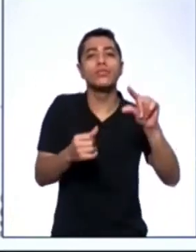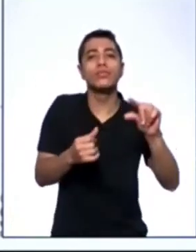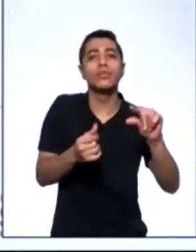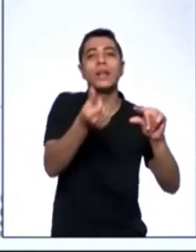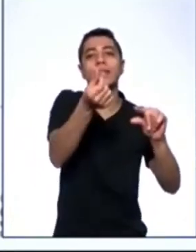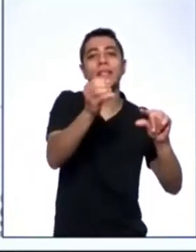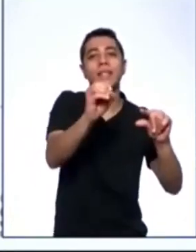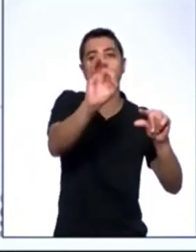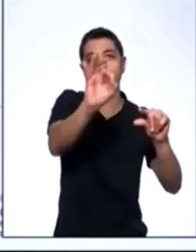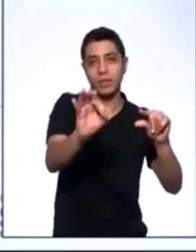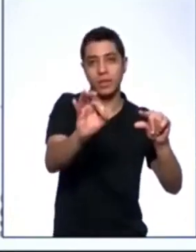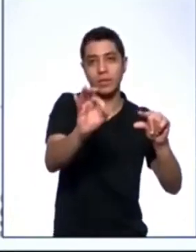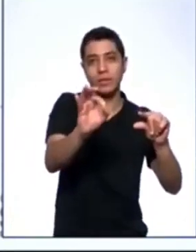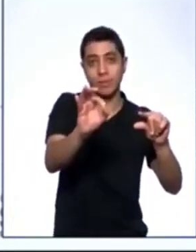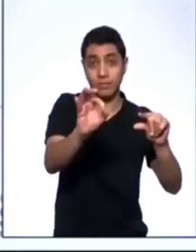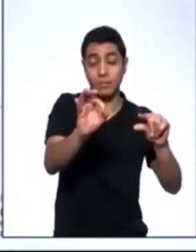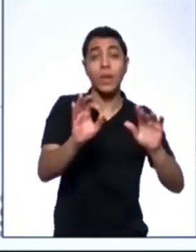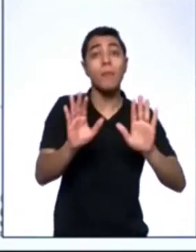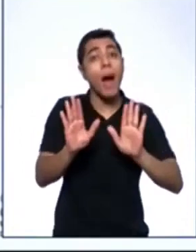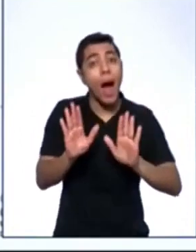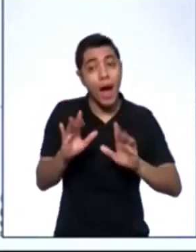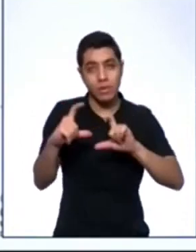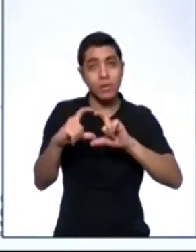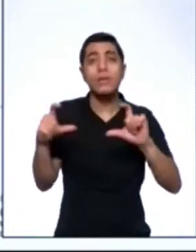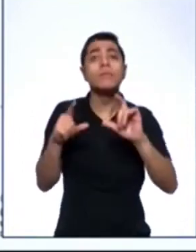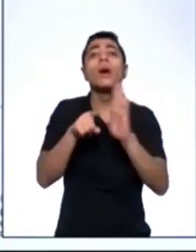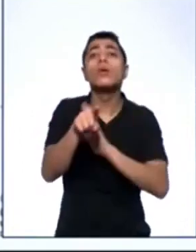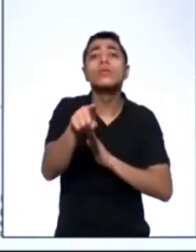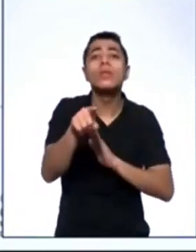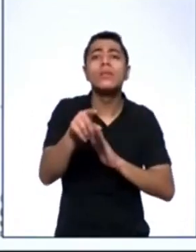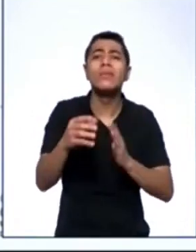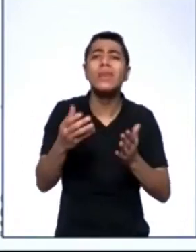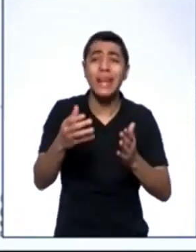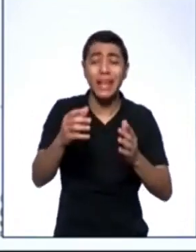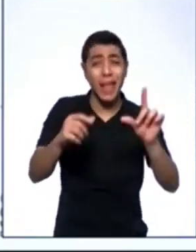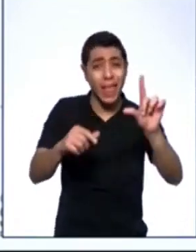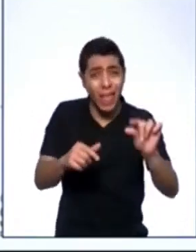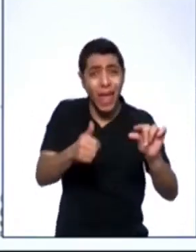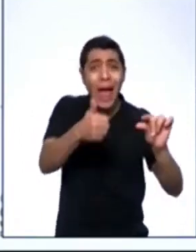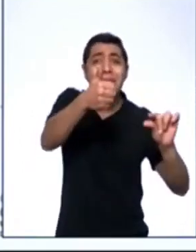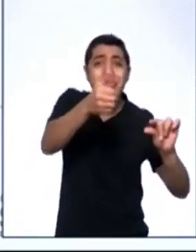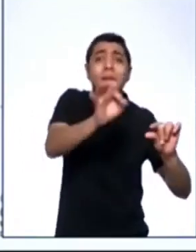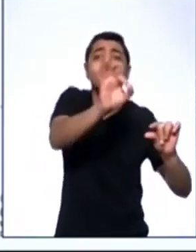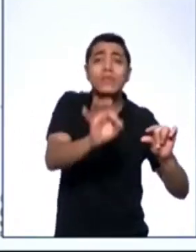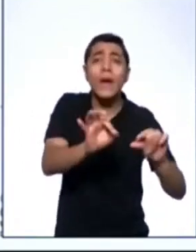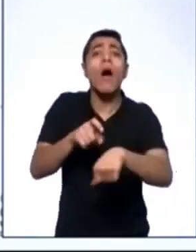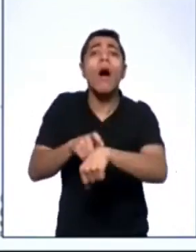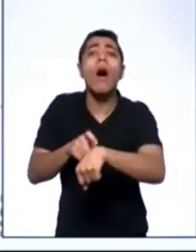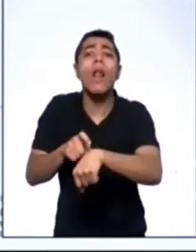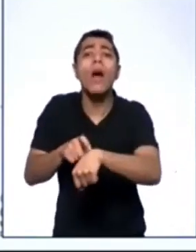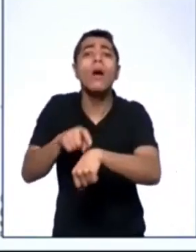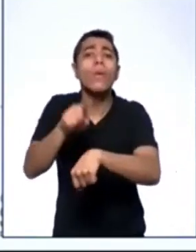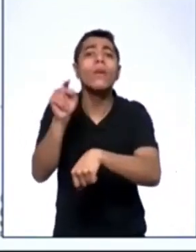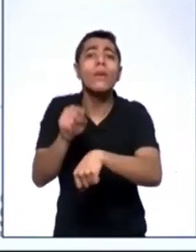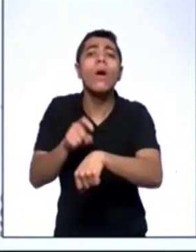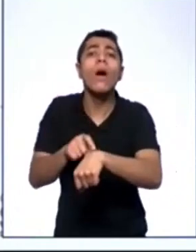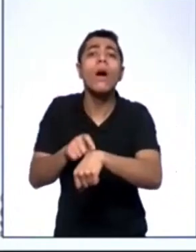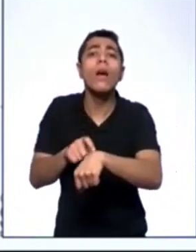horas chega no 10 por cento Então se chama de x e o dez porcento é 0,11